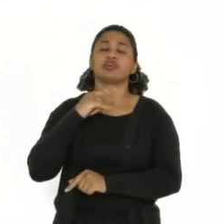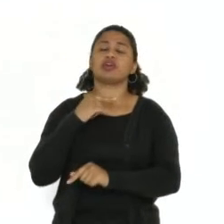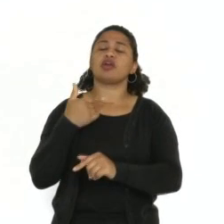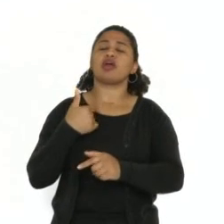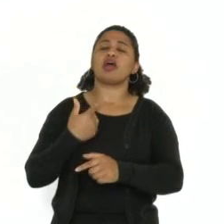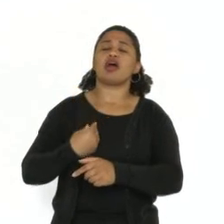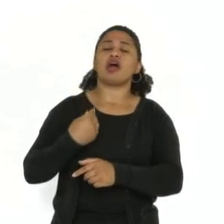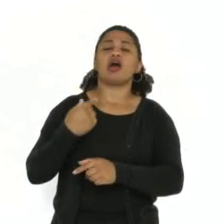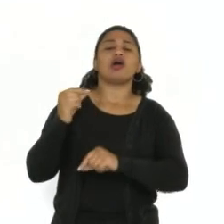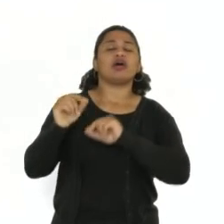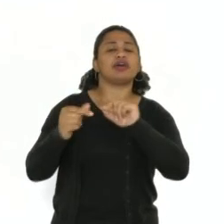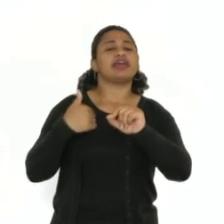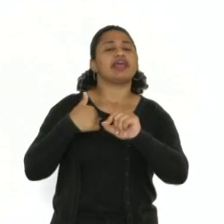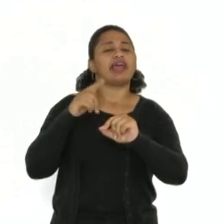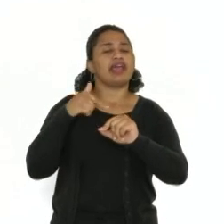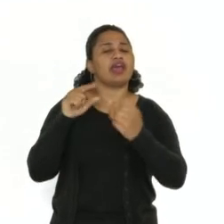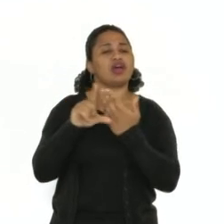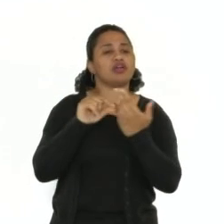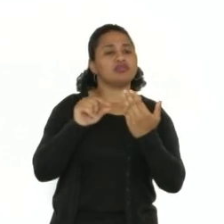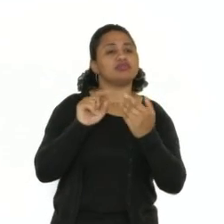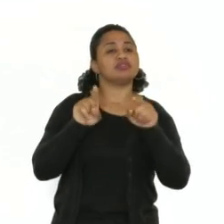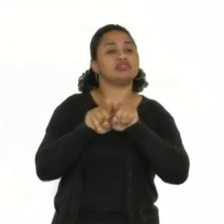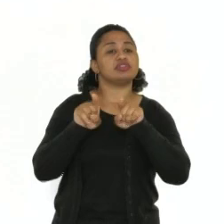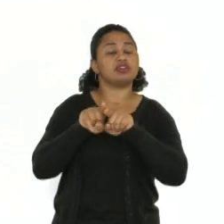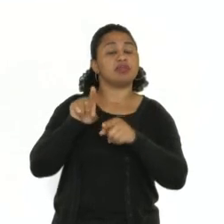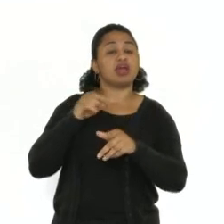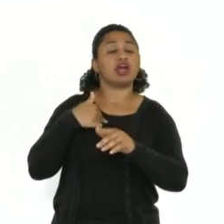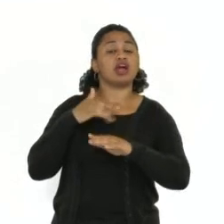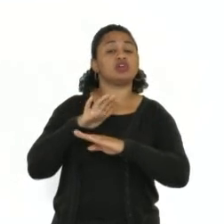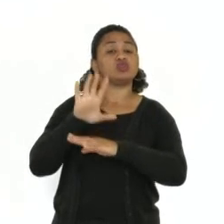contextualiza autor e obra e ajuda na compreensão dele.